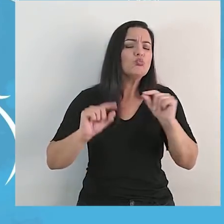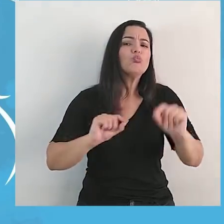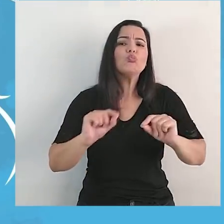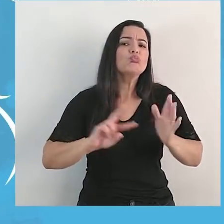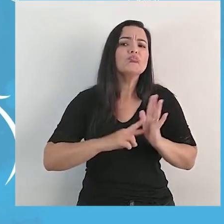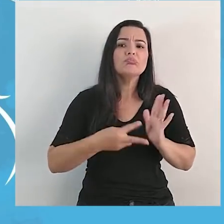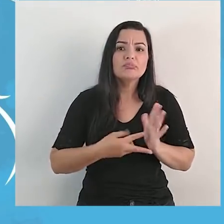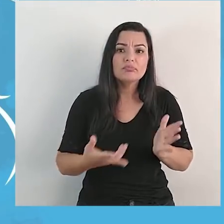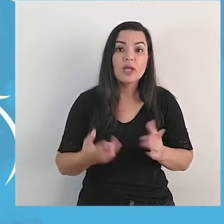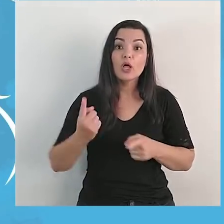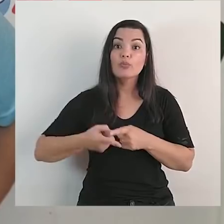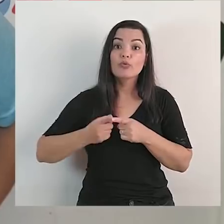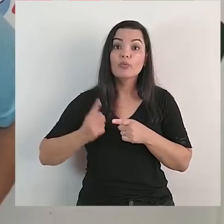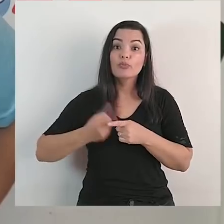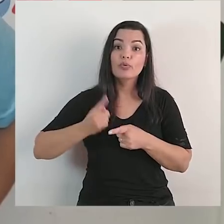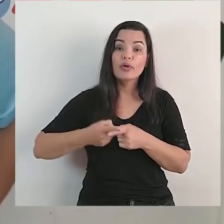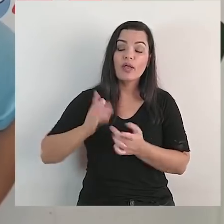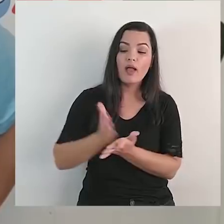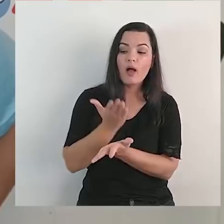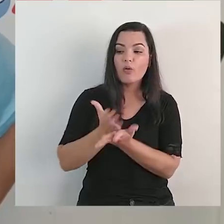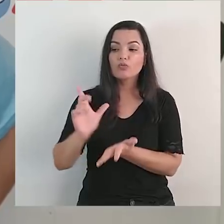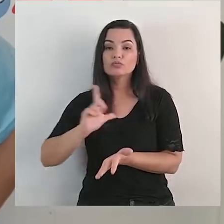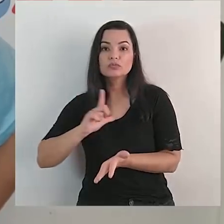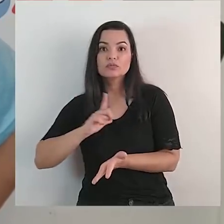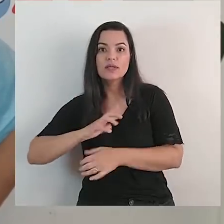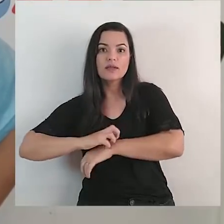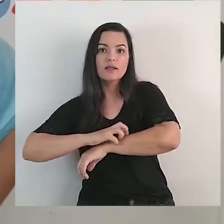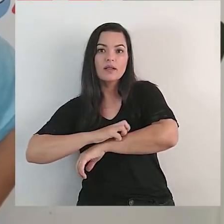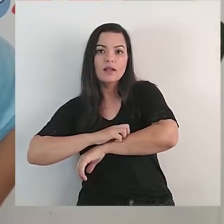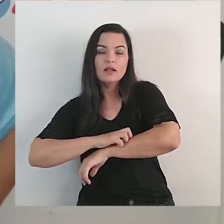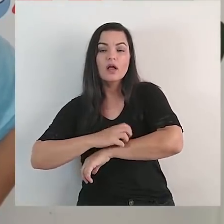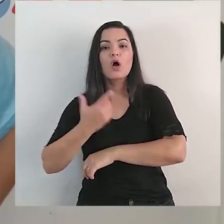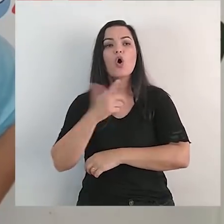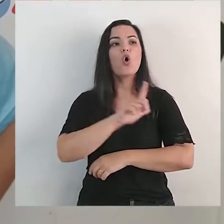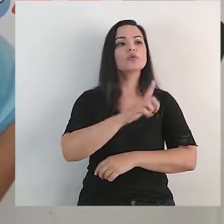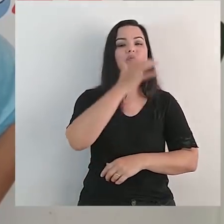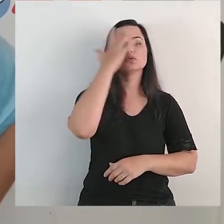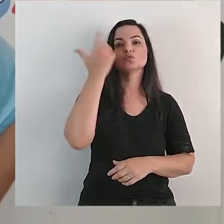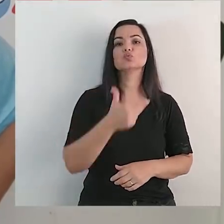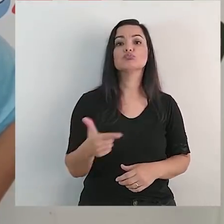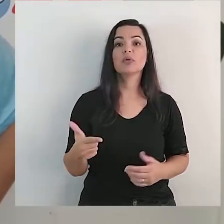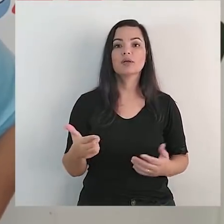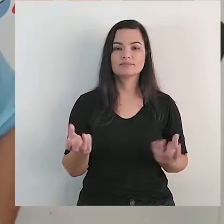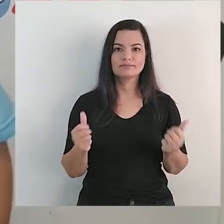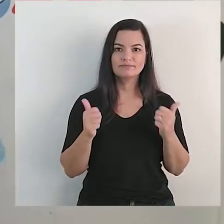que algumas pessoas desenvolvem alergia e outras não? Tá bom?